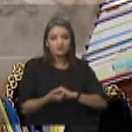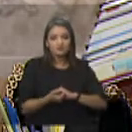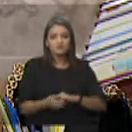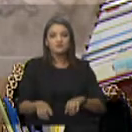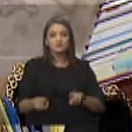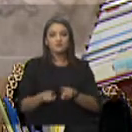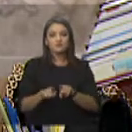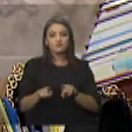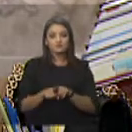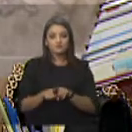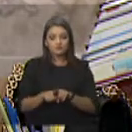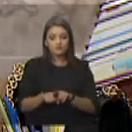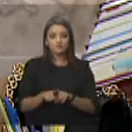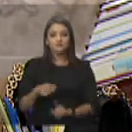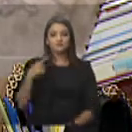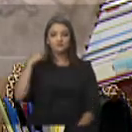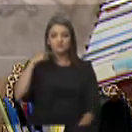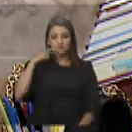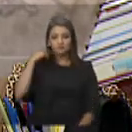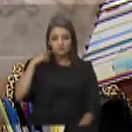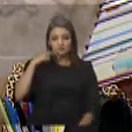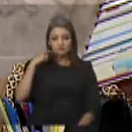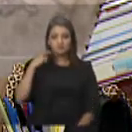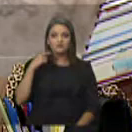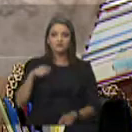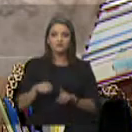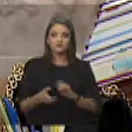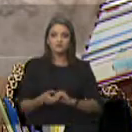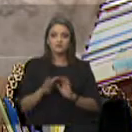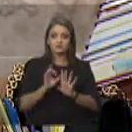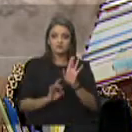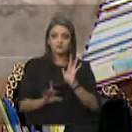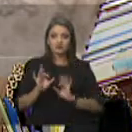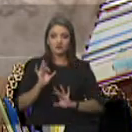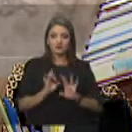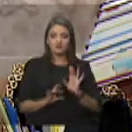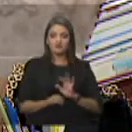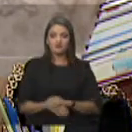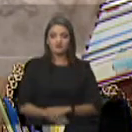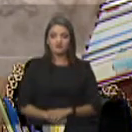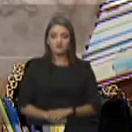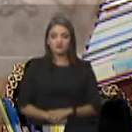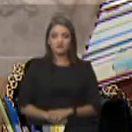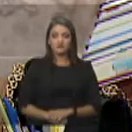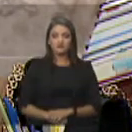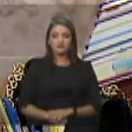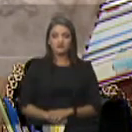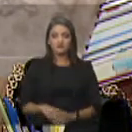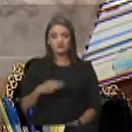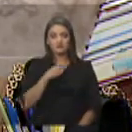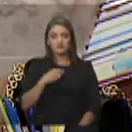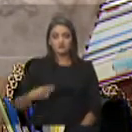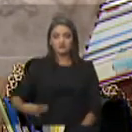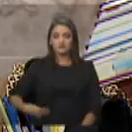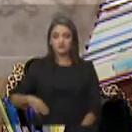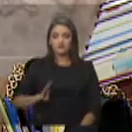senhoras advogadas e cumprimento especialmente o ministro Bruno Bianco,